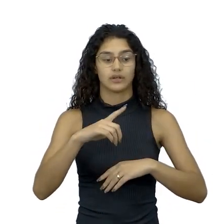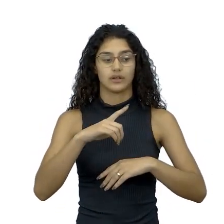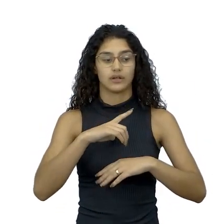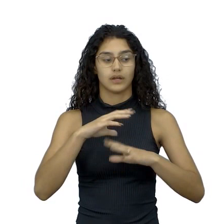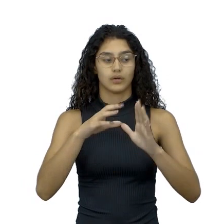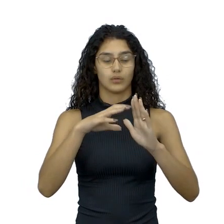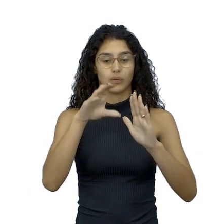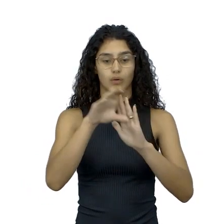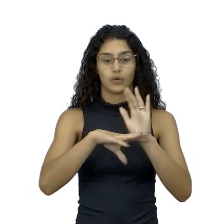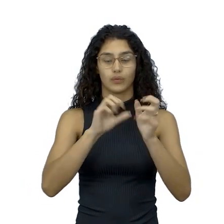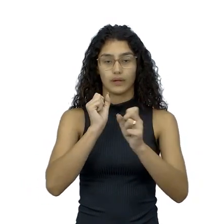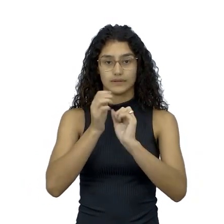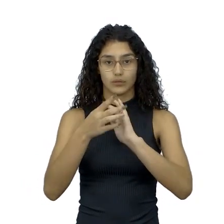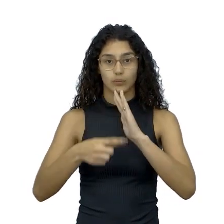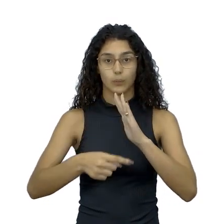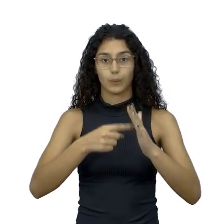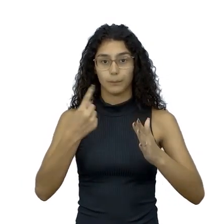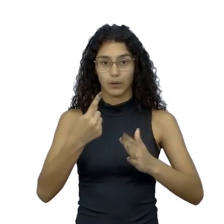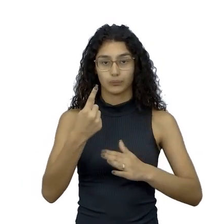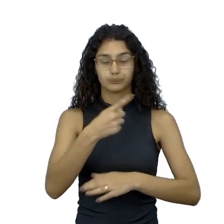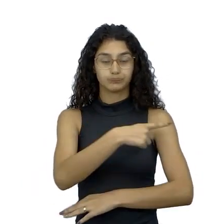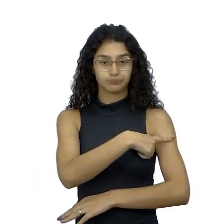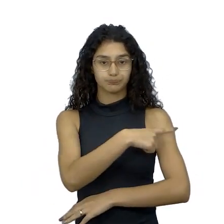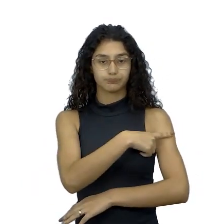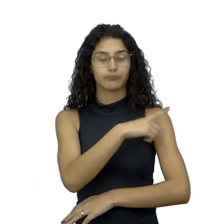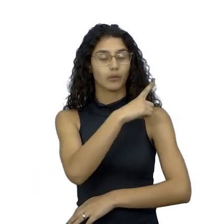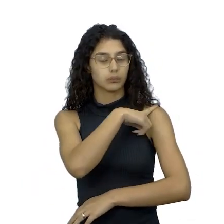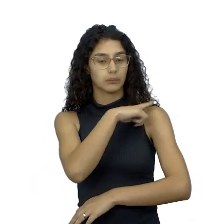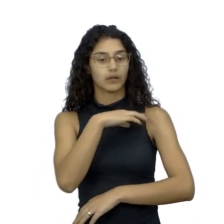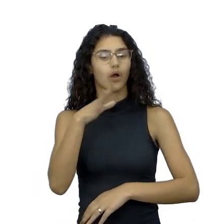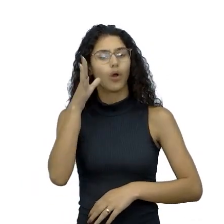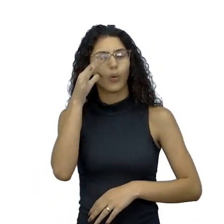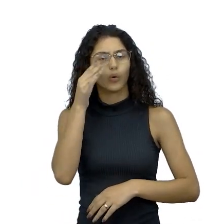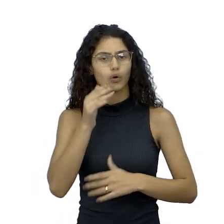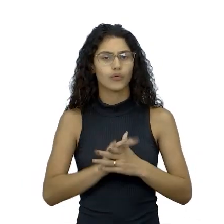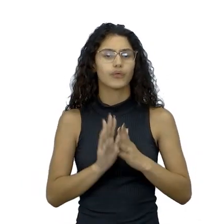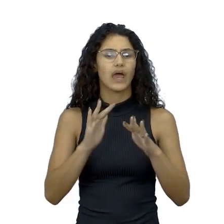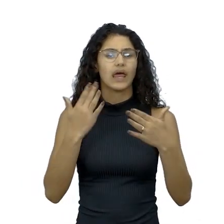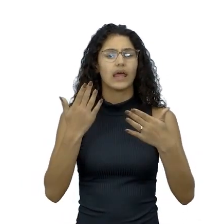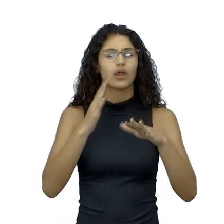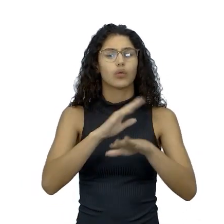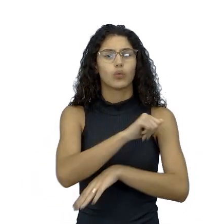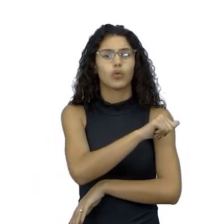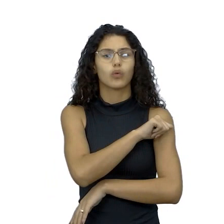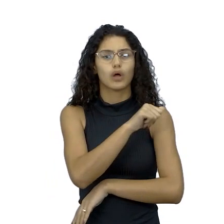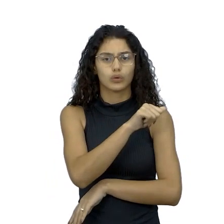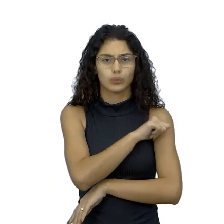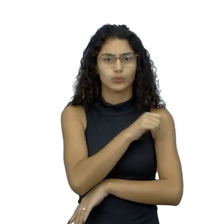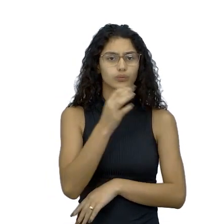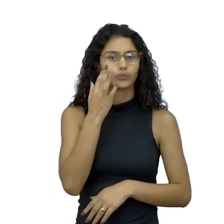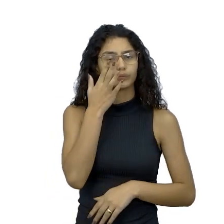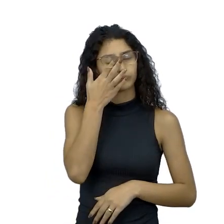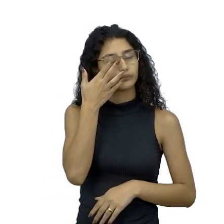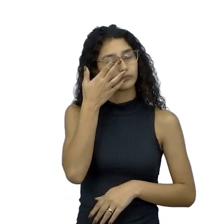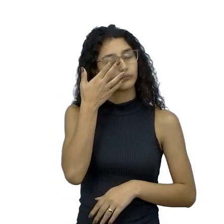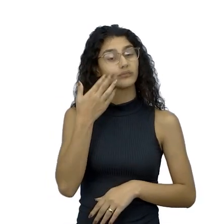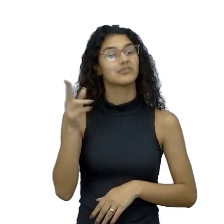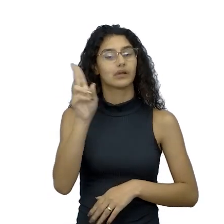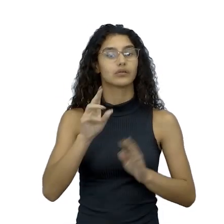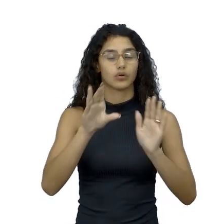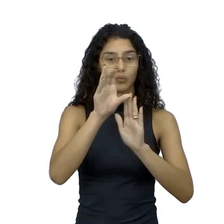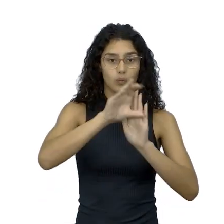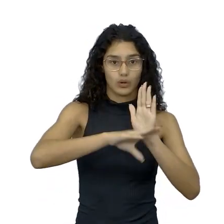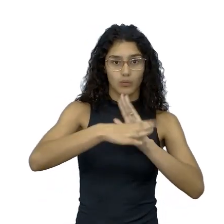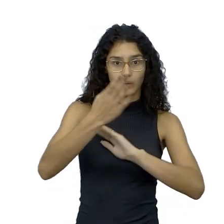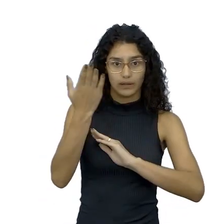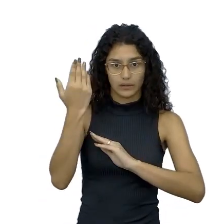em ação, ela é do primeiro ano. Então, olha que interessante, além de esse aluno, ele está usando o currículo